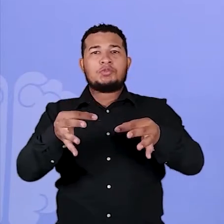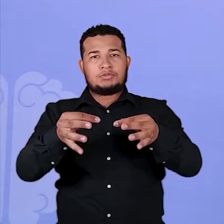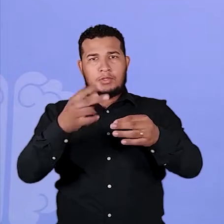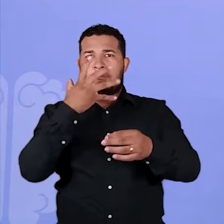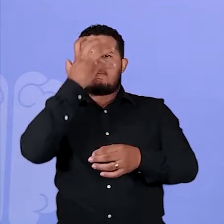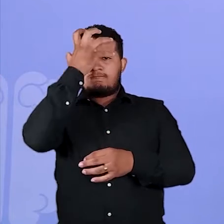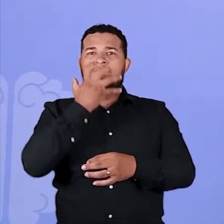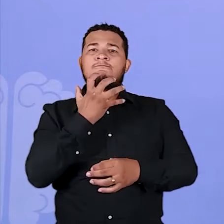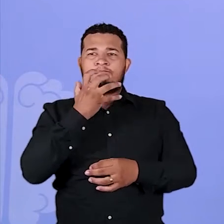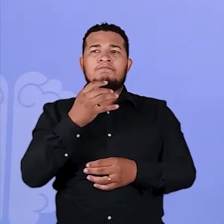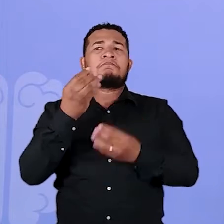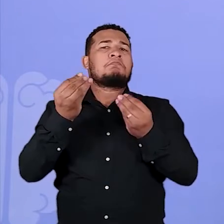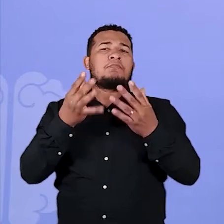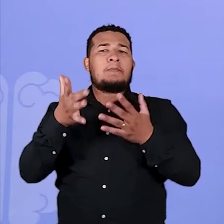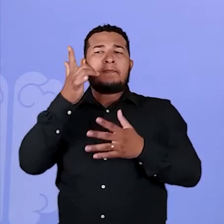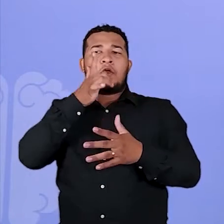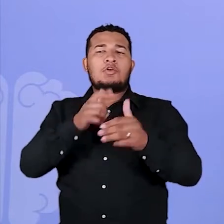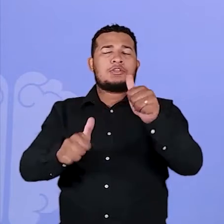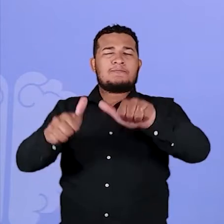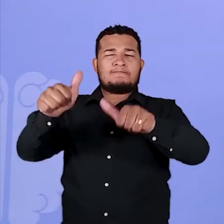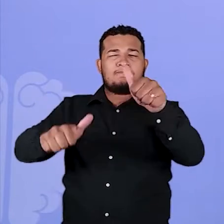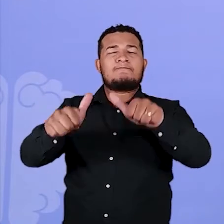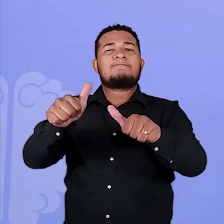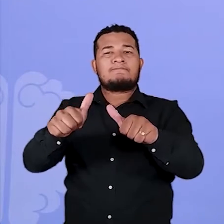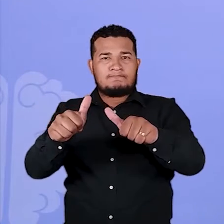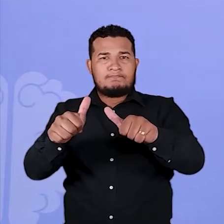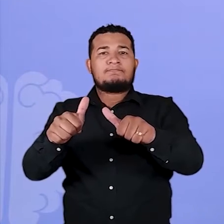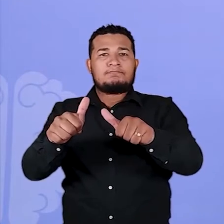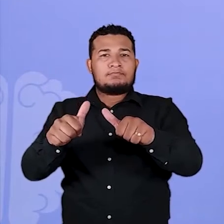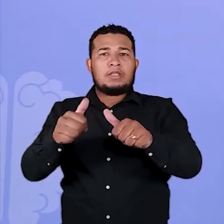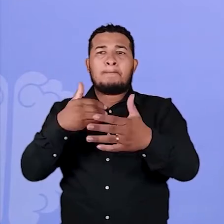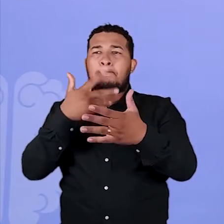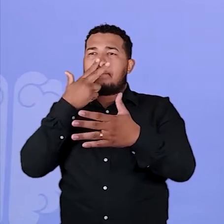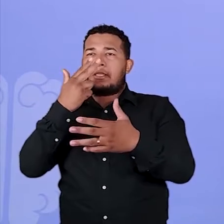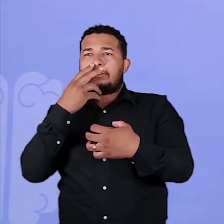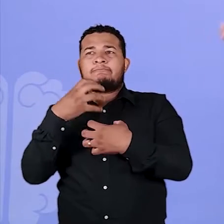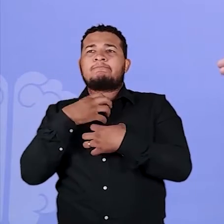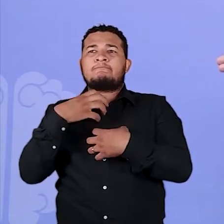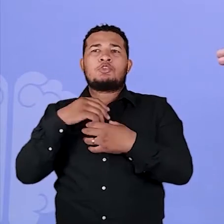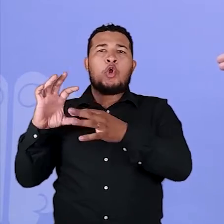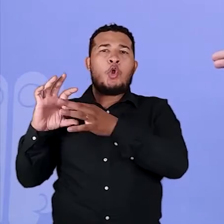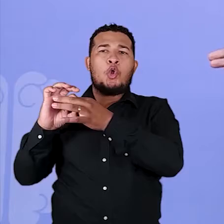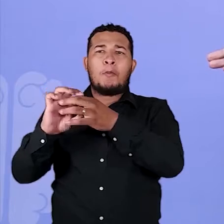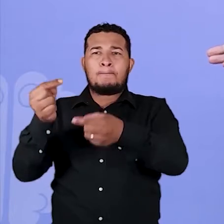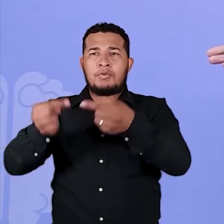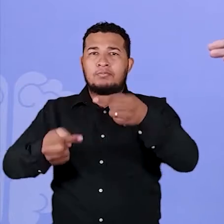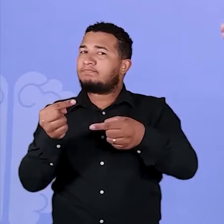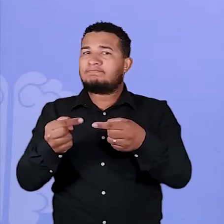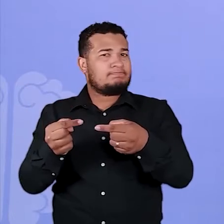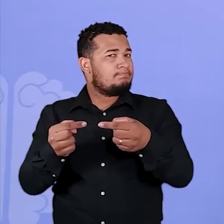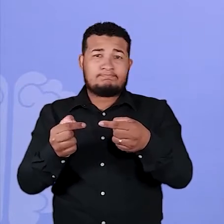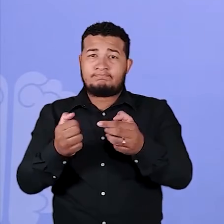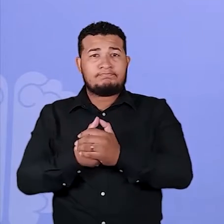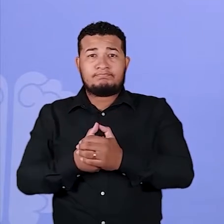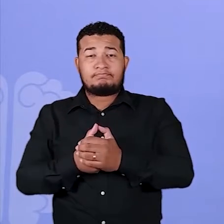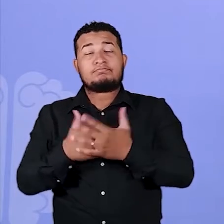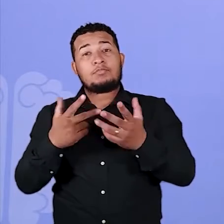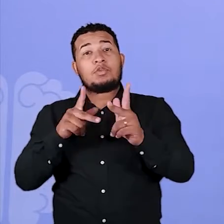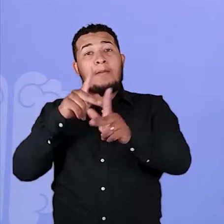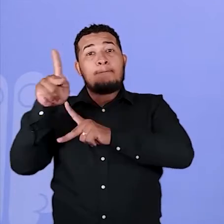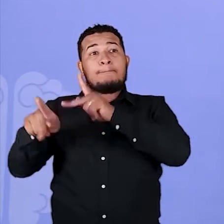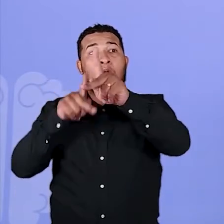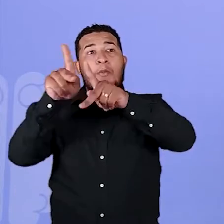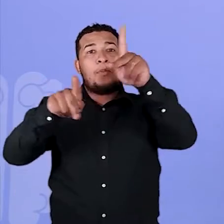ali sério para avaliar os casos, sem levar em consideração o contexto político. Então